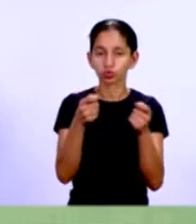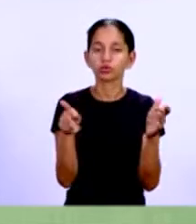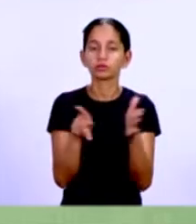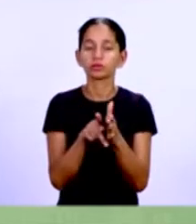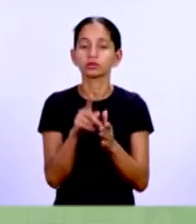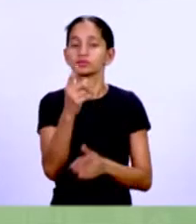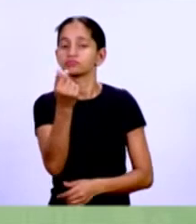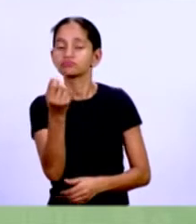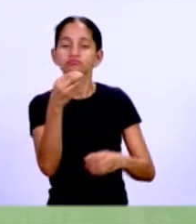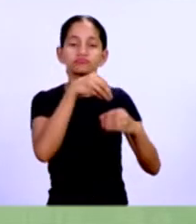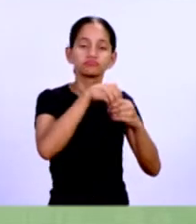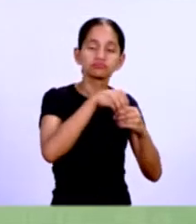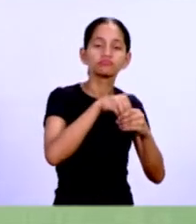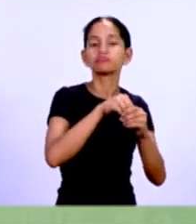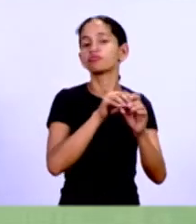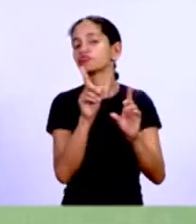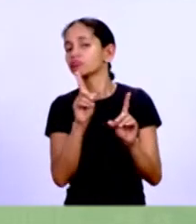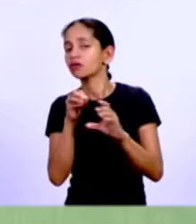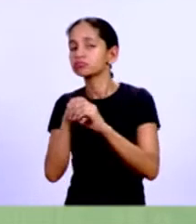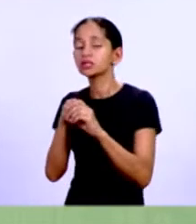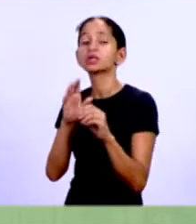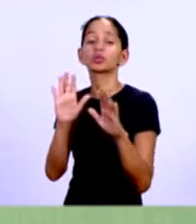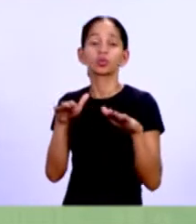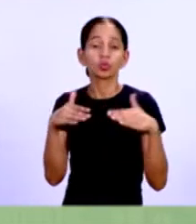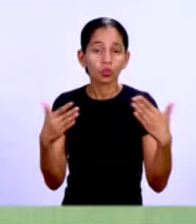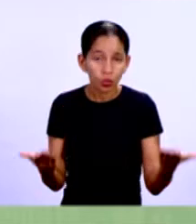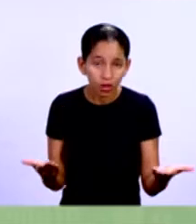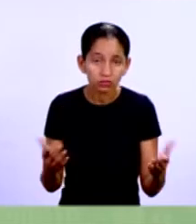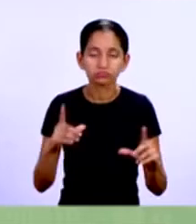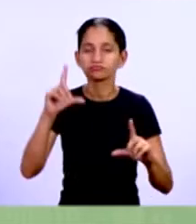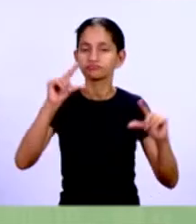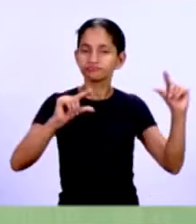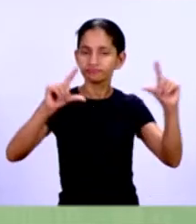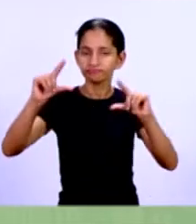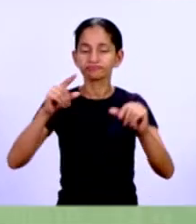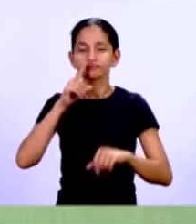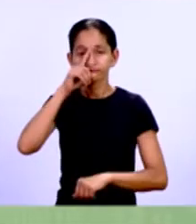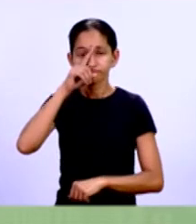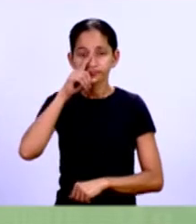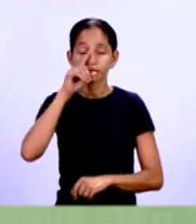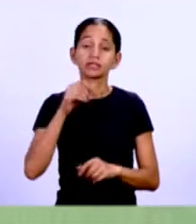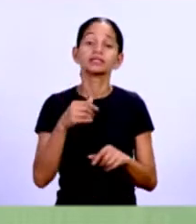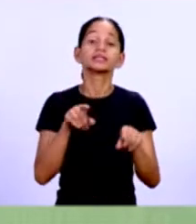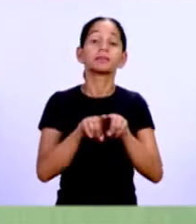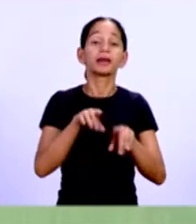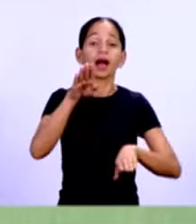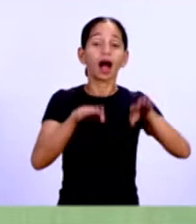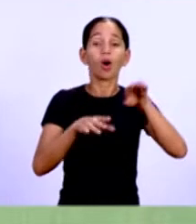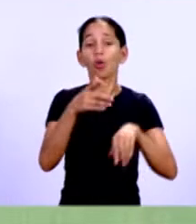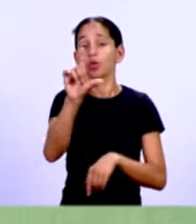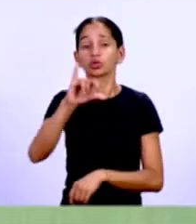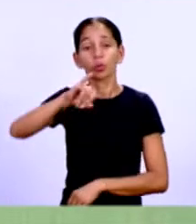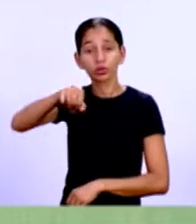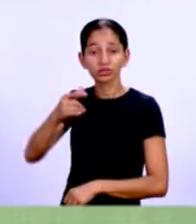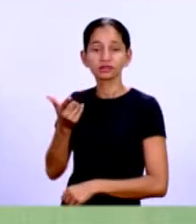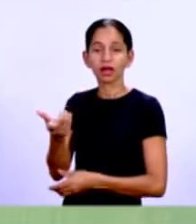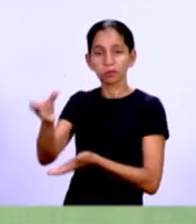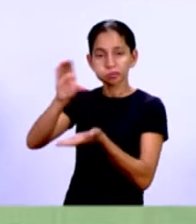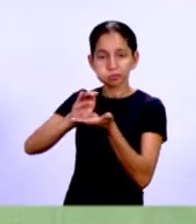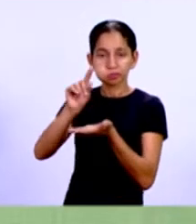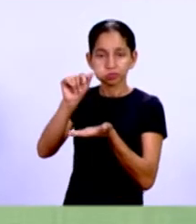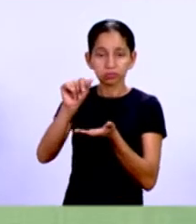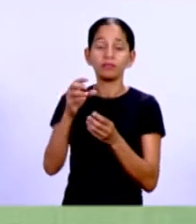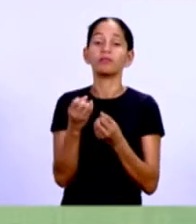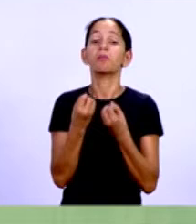investimentos. A dificuldade existente na mensuração de risco e oportunidades faz com que os dois lados envolvidos